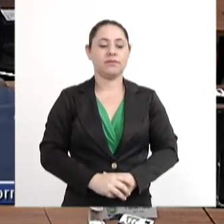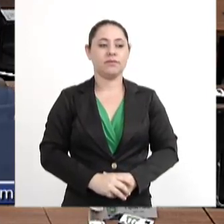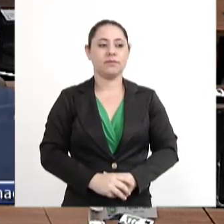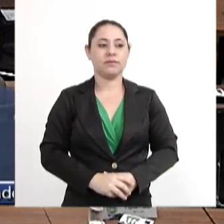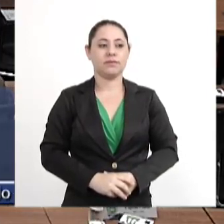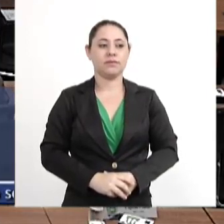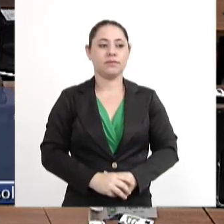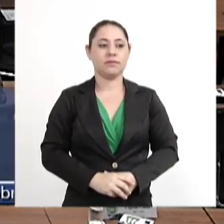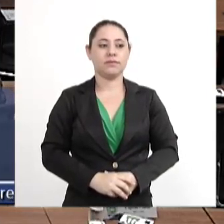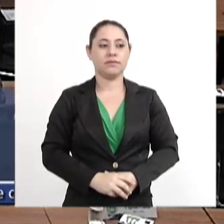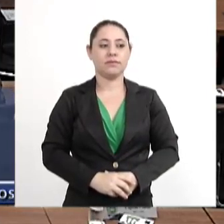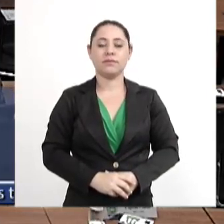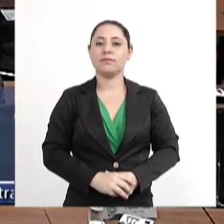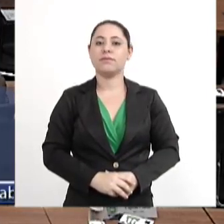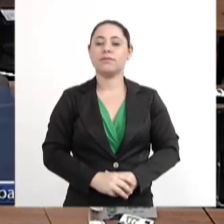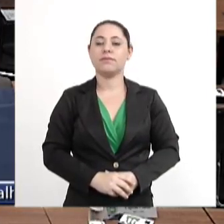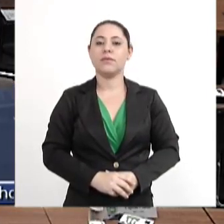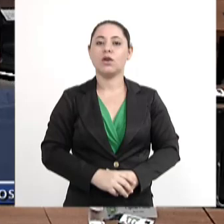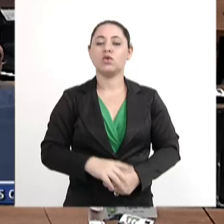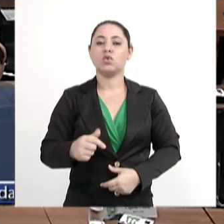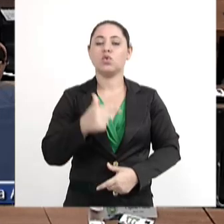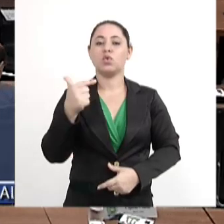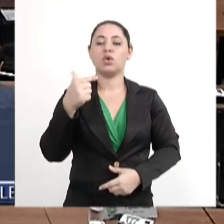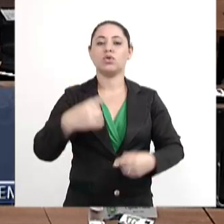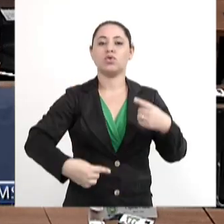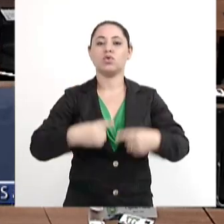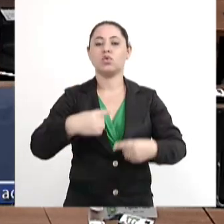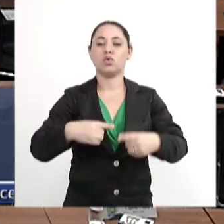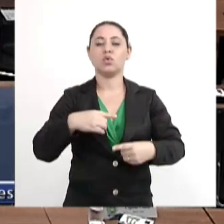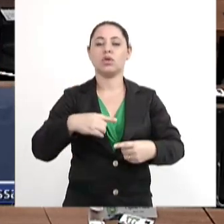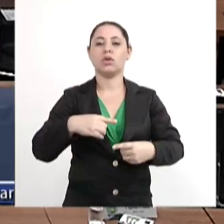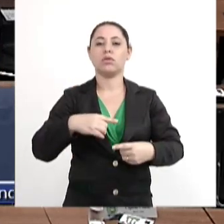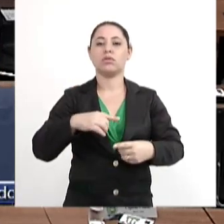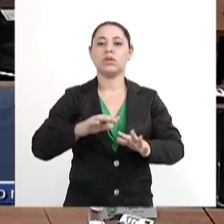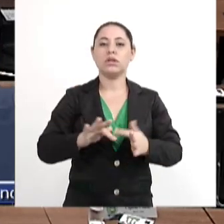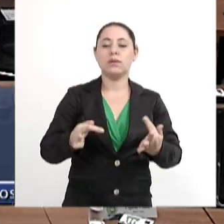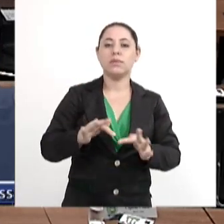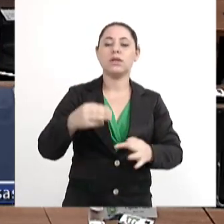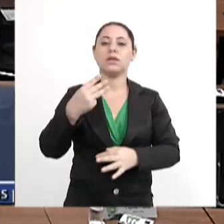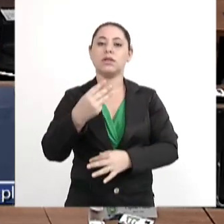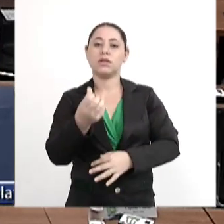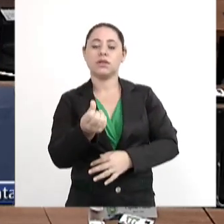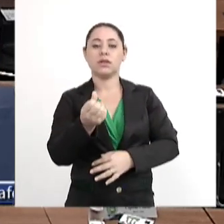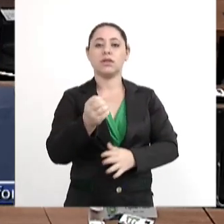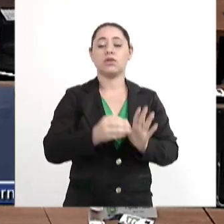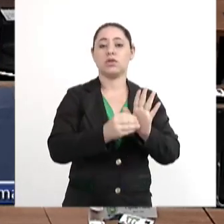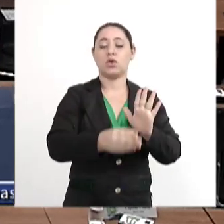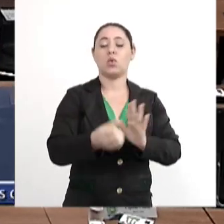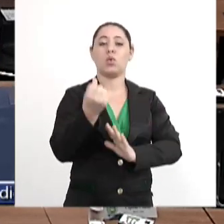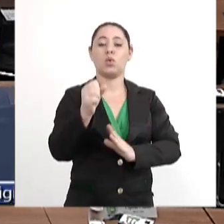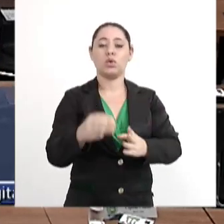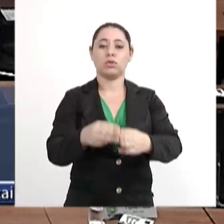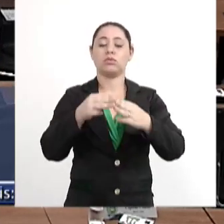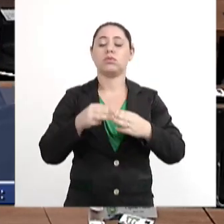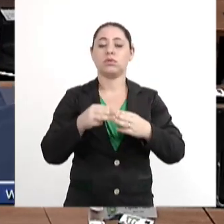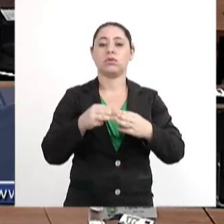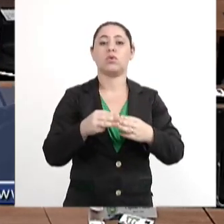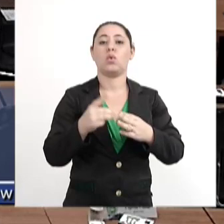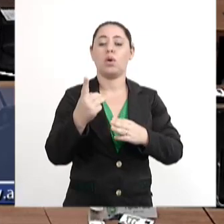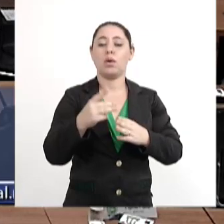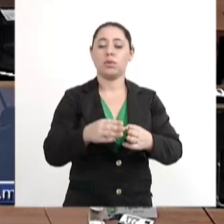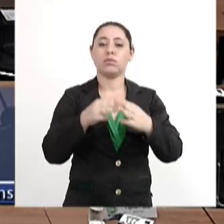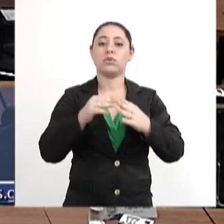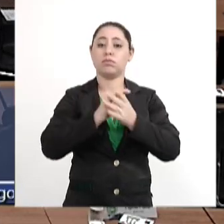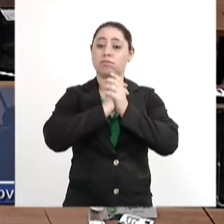Item 2. Em discussão única e votação simbólica. 36 indicações, 6 requerimentos, 8 moções de congratulação, 1 moção